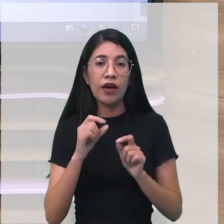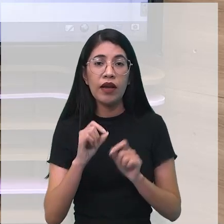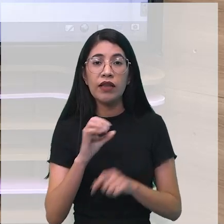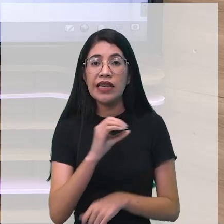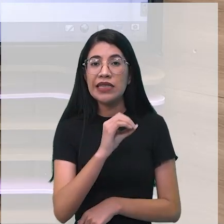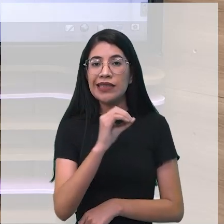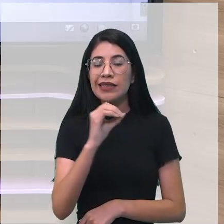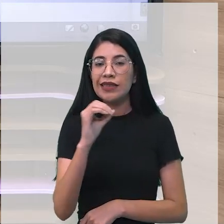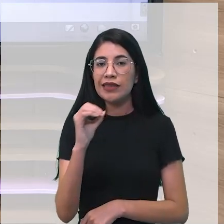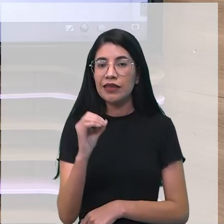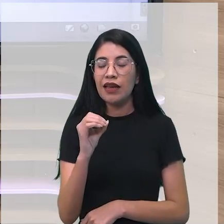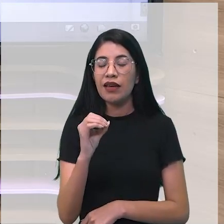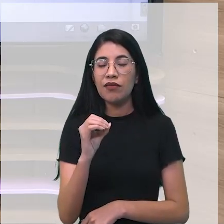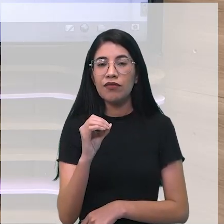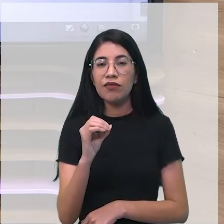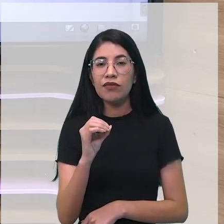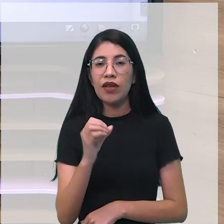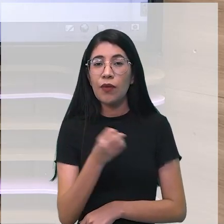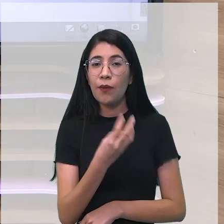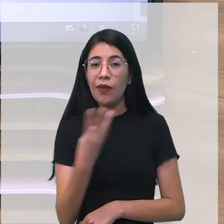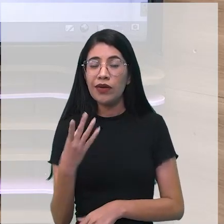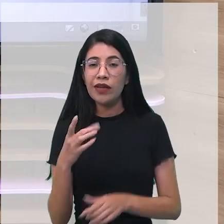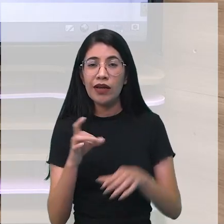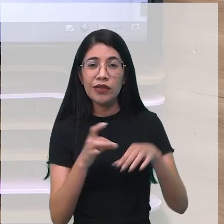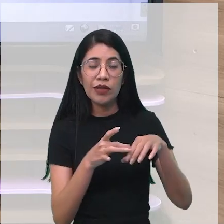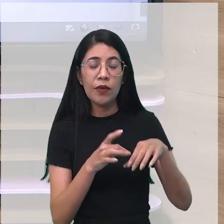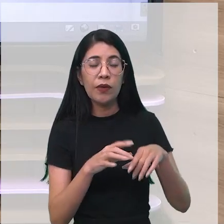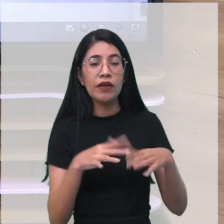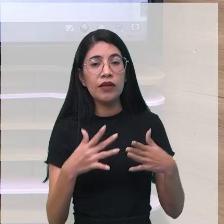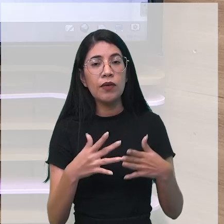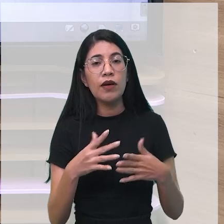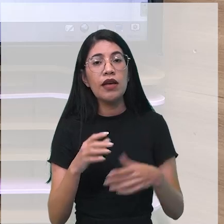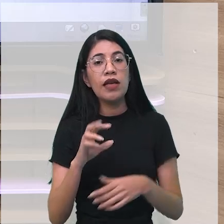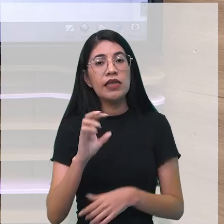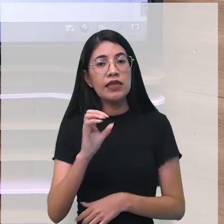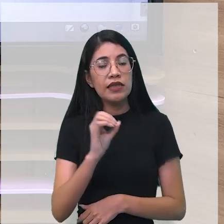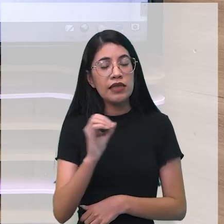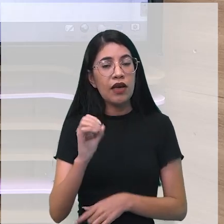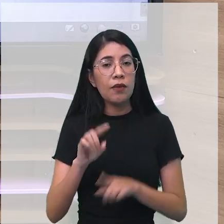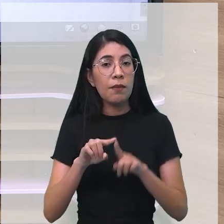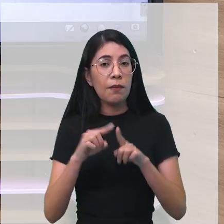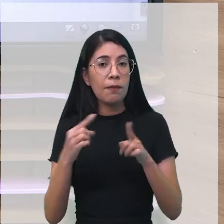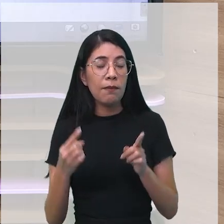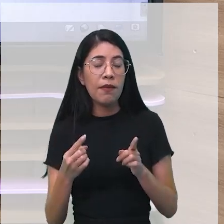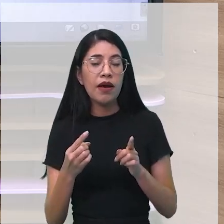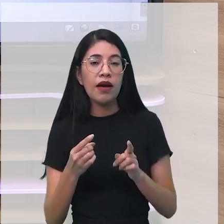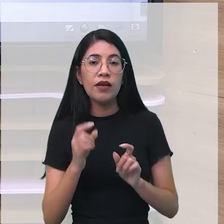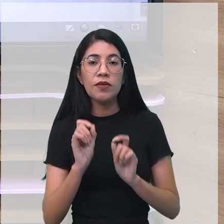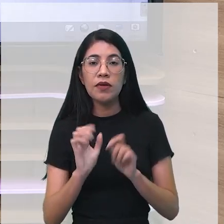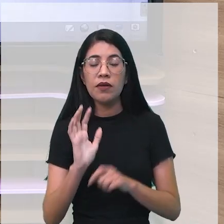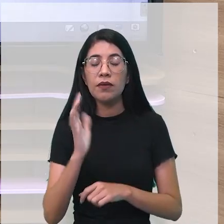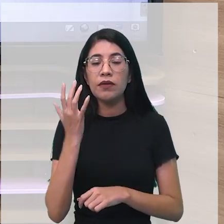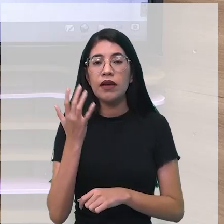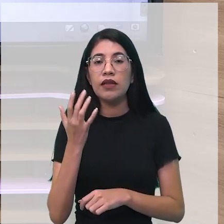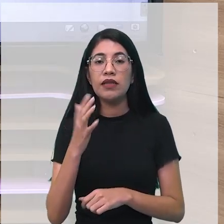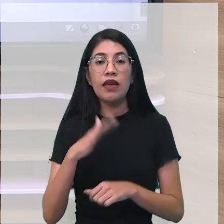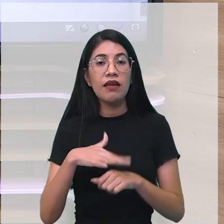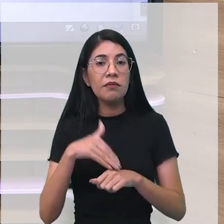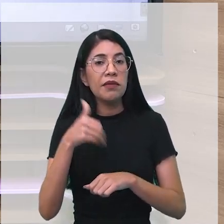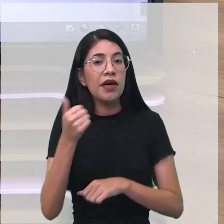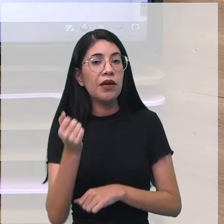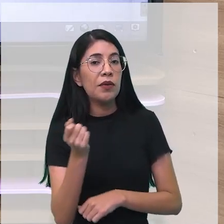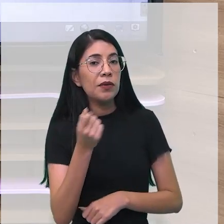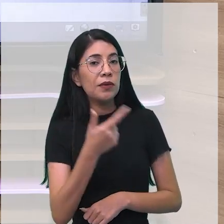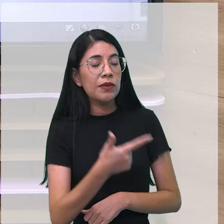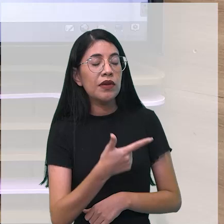tem zero ali ó não apesar de ela ter zero mas na verdade a situação dela é muito melhor do que